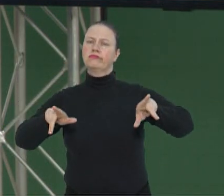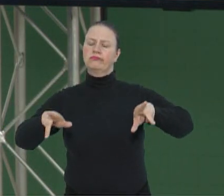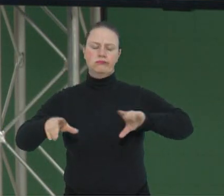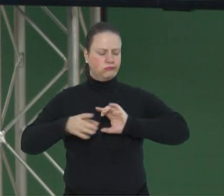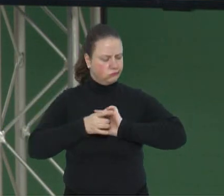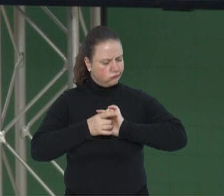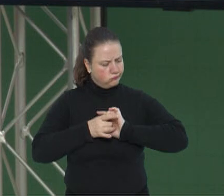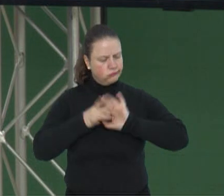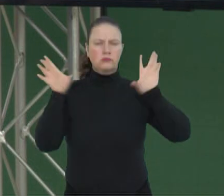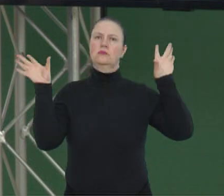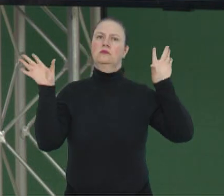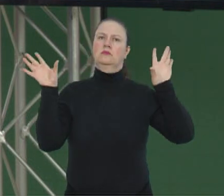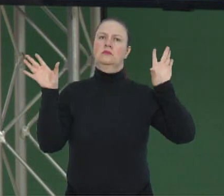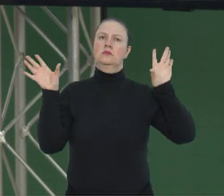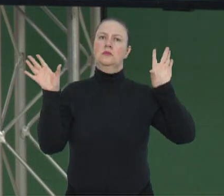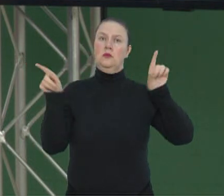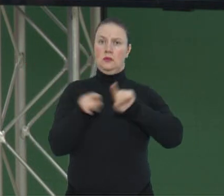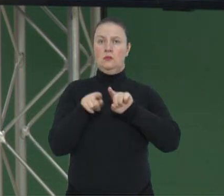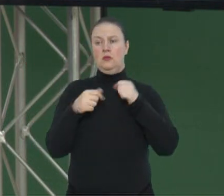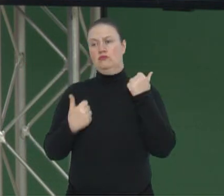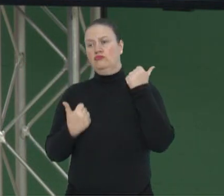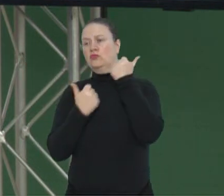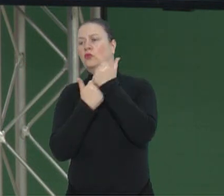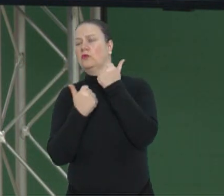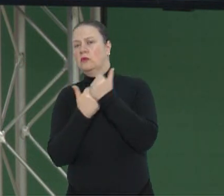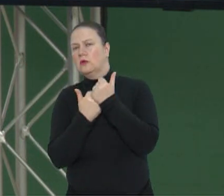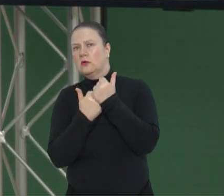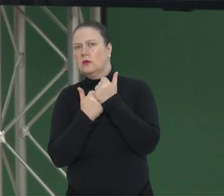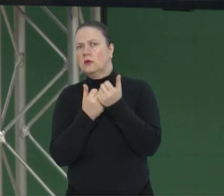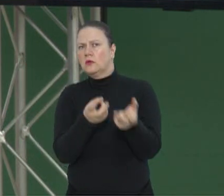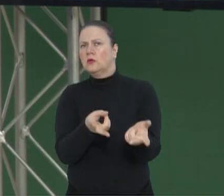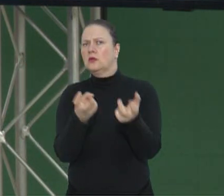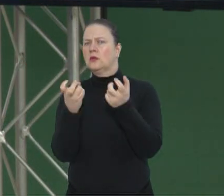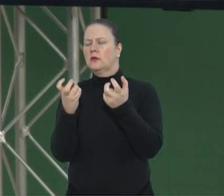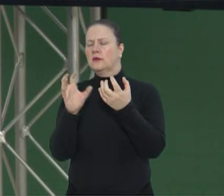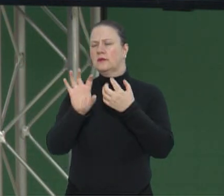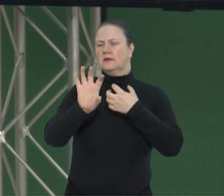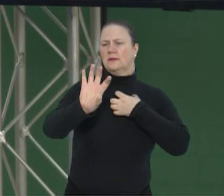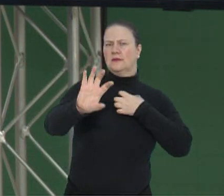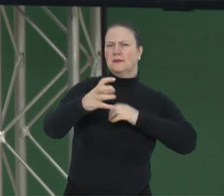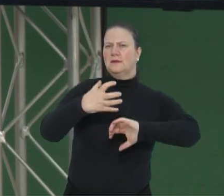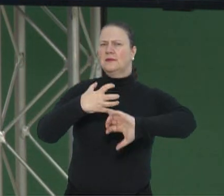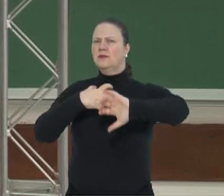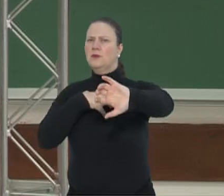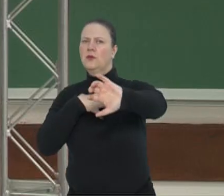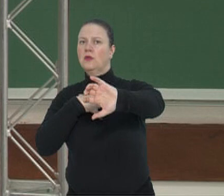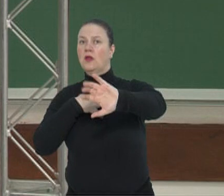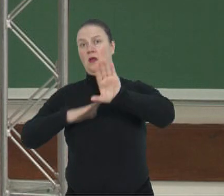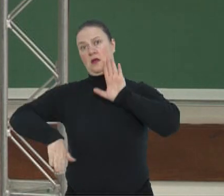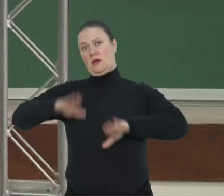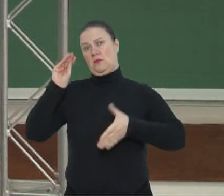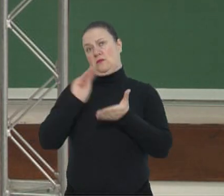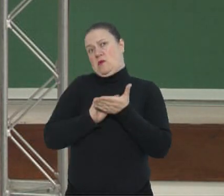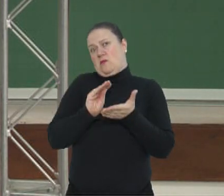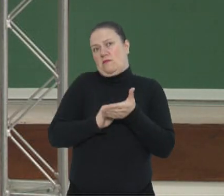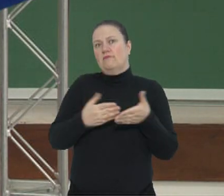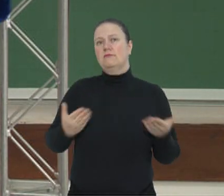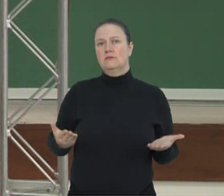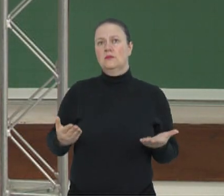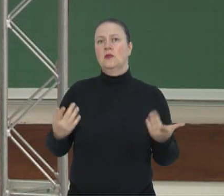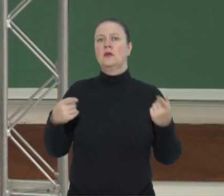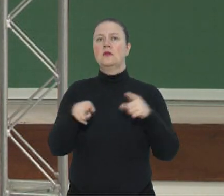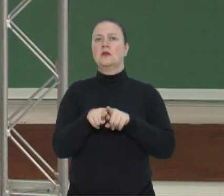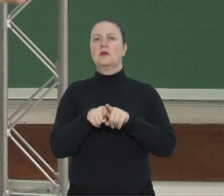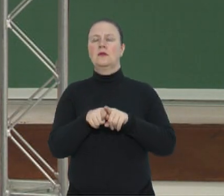o outro, se colocar no lugar do outro, de repente aí um tanto de empatia, né, que nos falta. Empezar